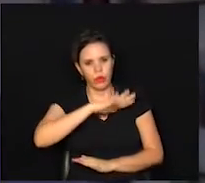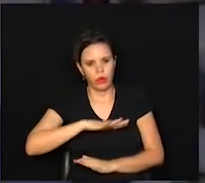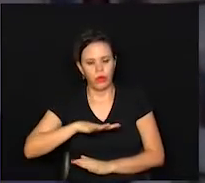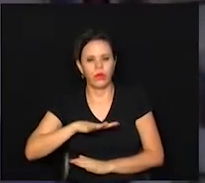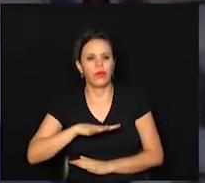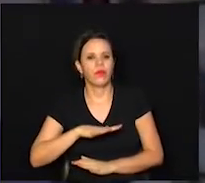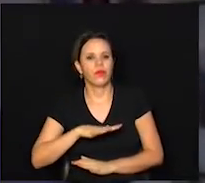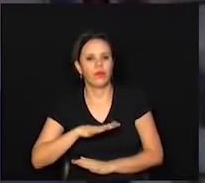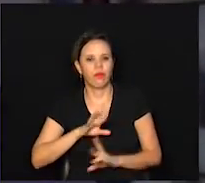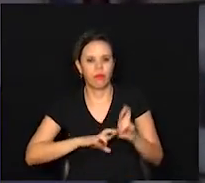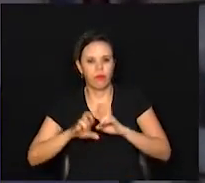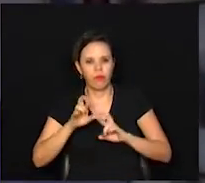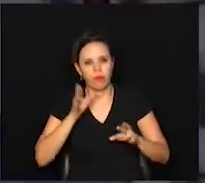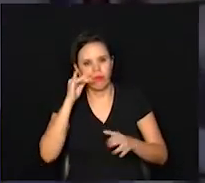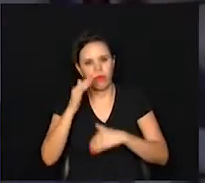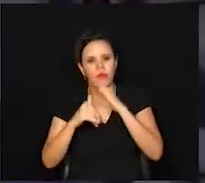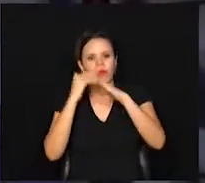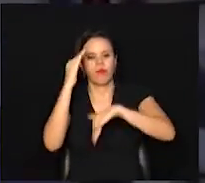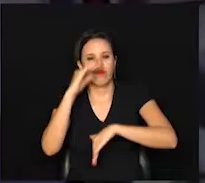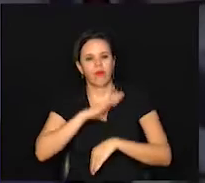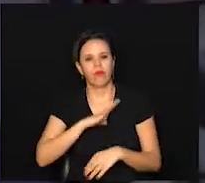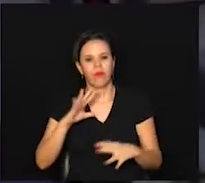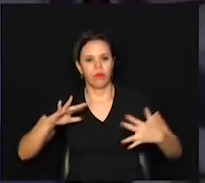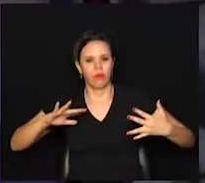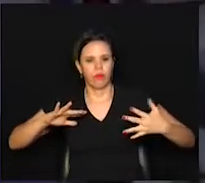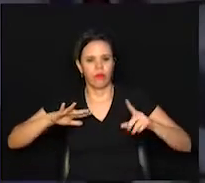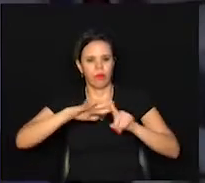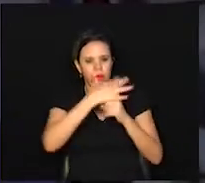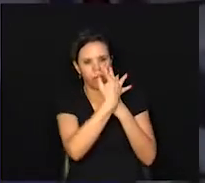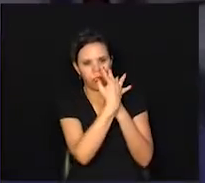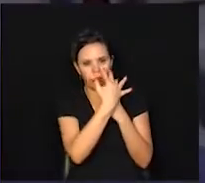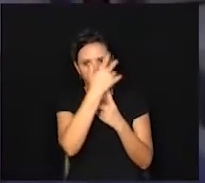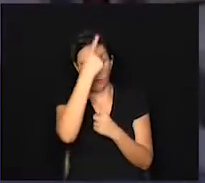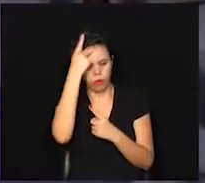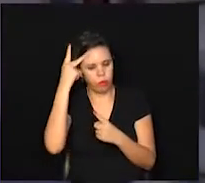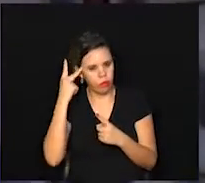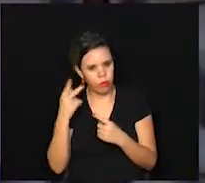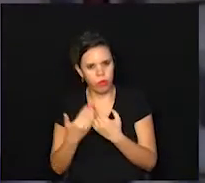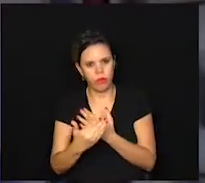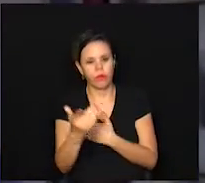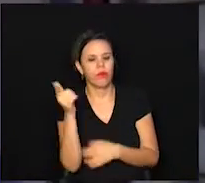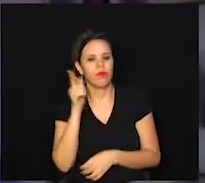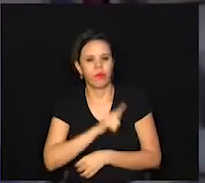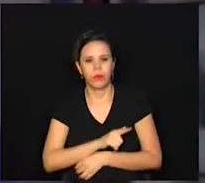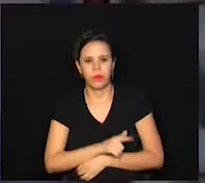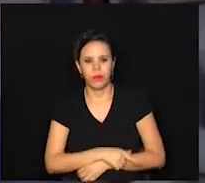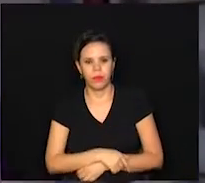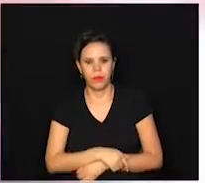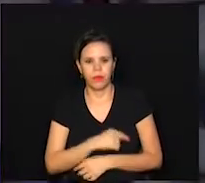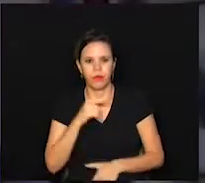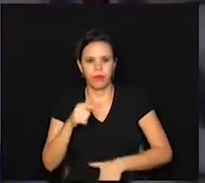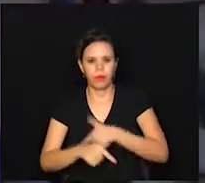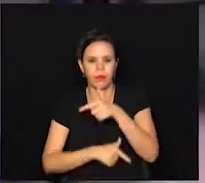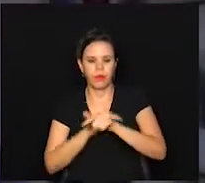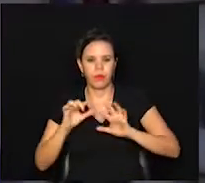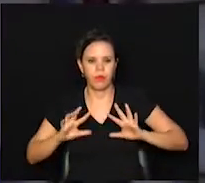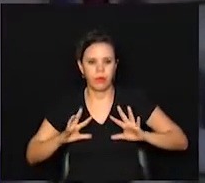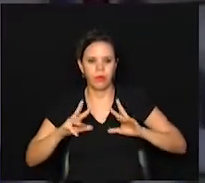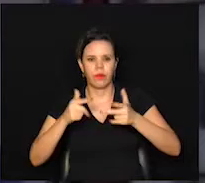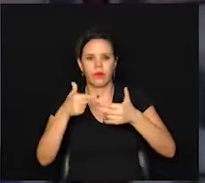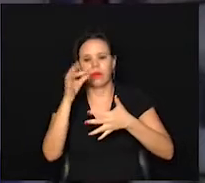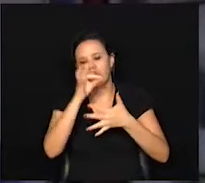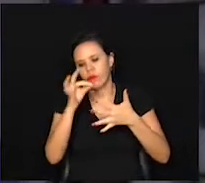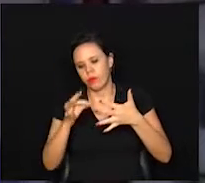felicidade das pessoas, a construção da cidadania das pessoas. A partir daí, você consegue, né, trabalhar sobre todas as outras